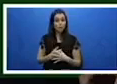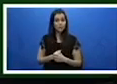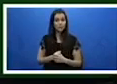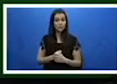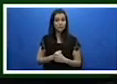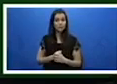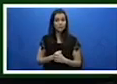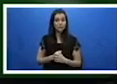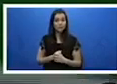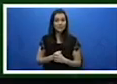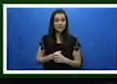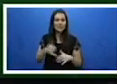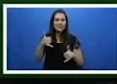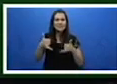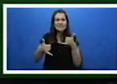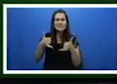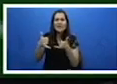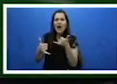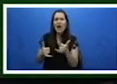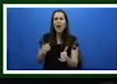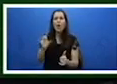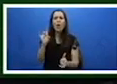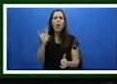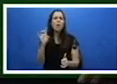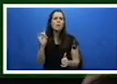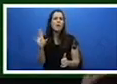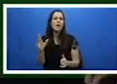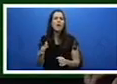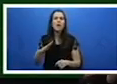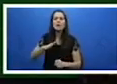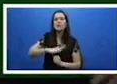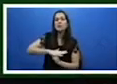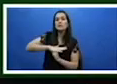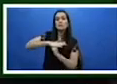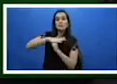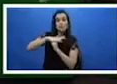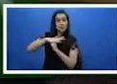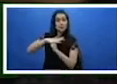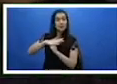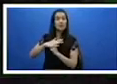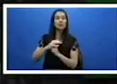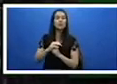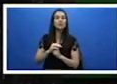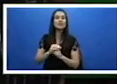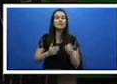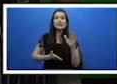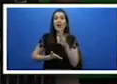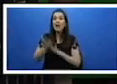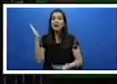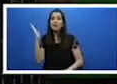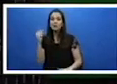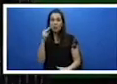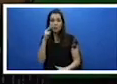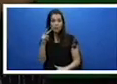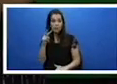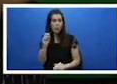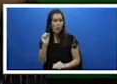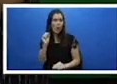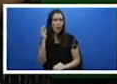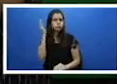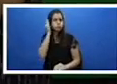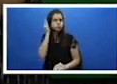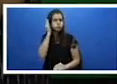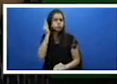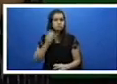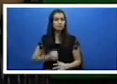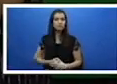estava salto, somente, satisfeito e saíram. Vamos ver qual é o som? Você